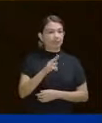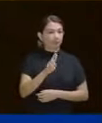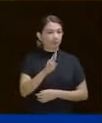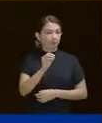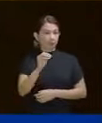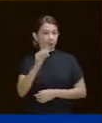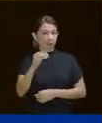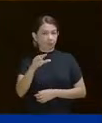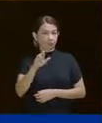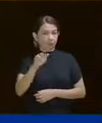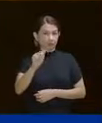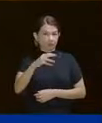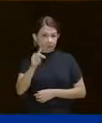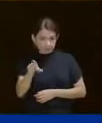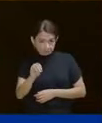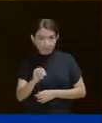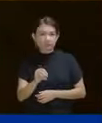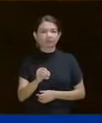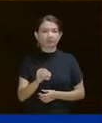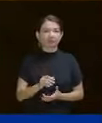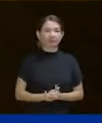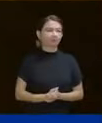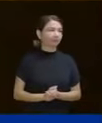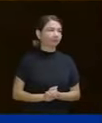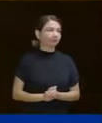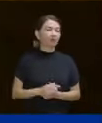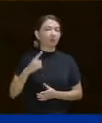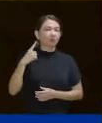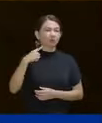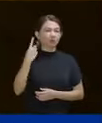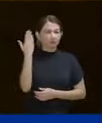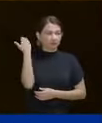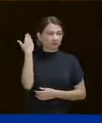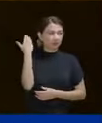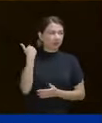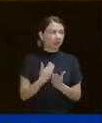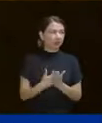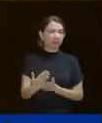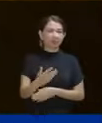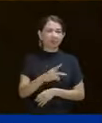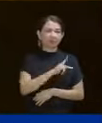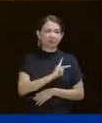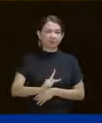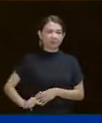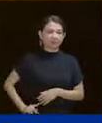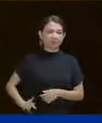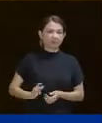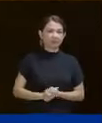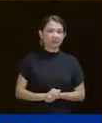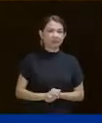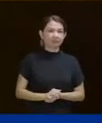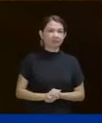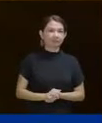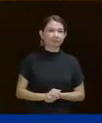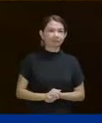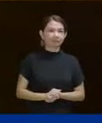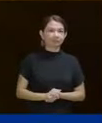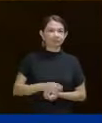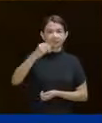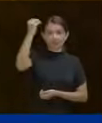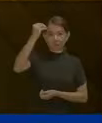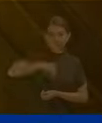entregou, que ela outorgou aos advogados lá no início, senhor presidente, no momento da renúncia dela